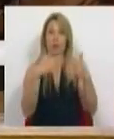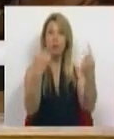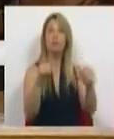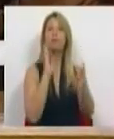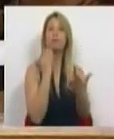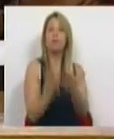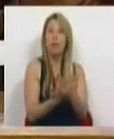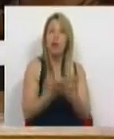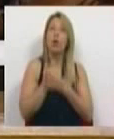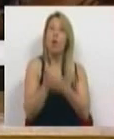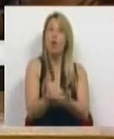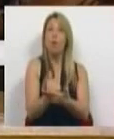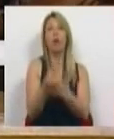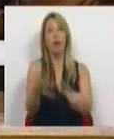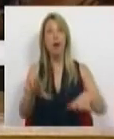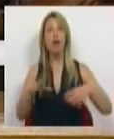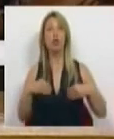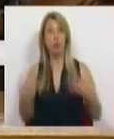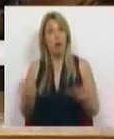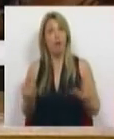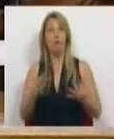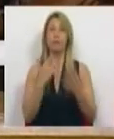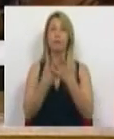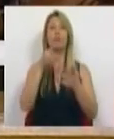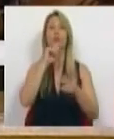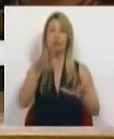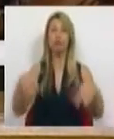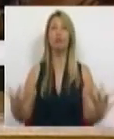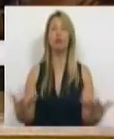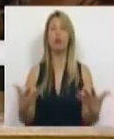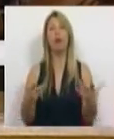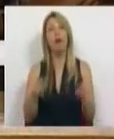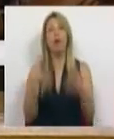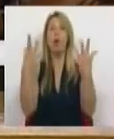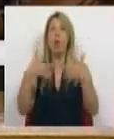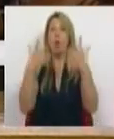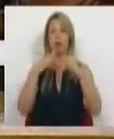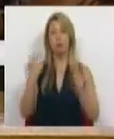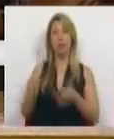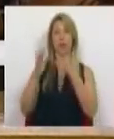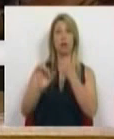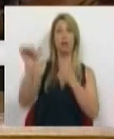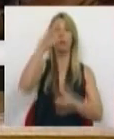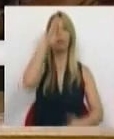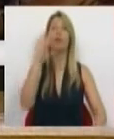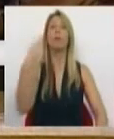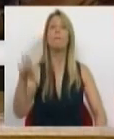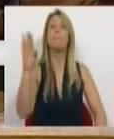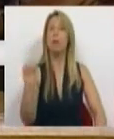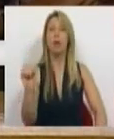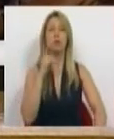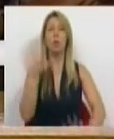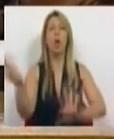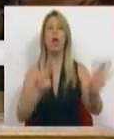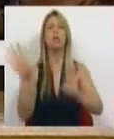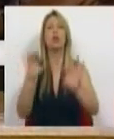comporta e o contributo que assumiu e assume para que tal seja possível. Sendo um orçamento da iniciativa do Governo PS, não